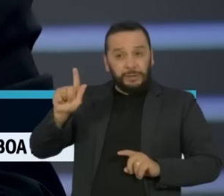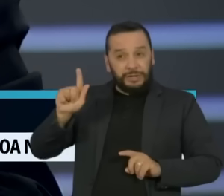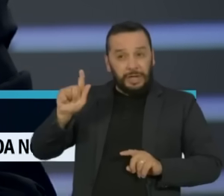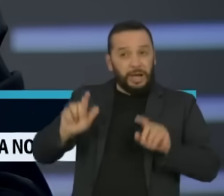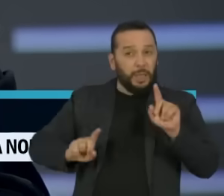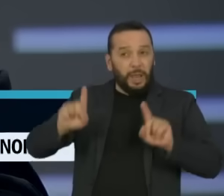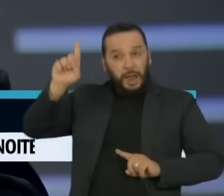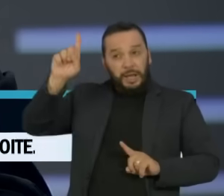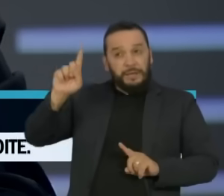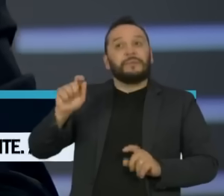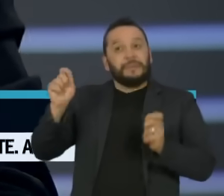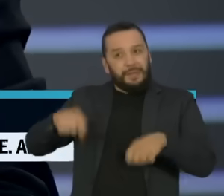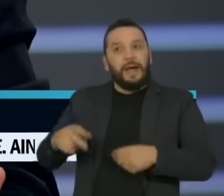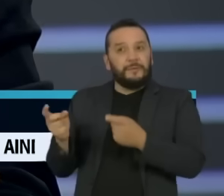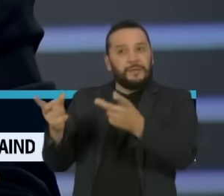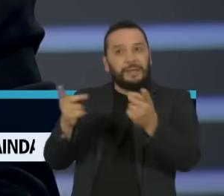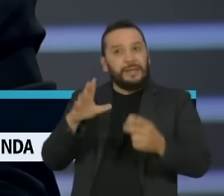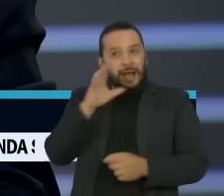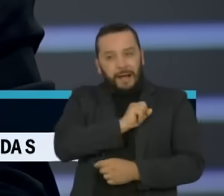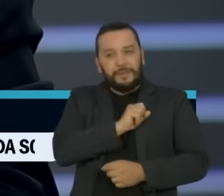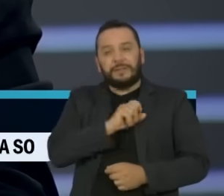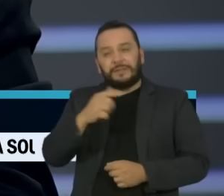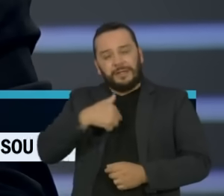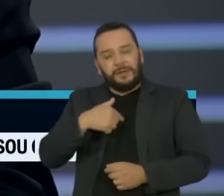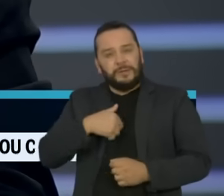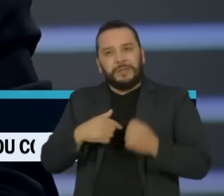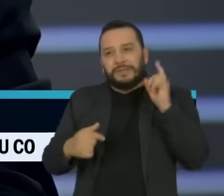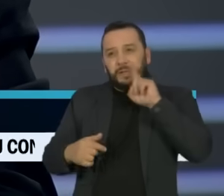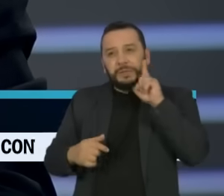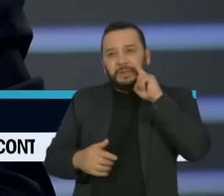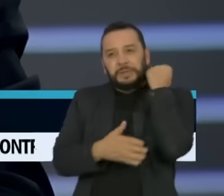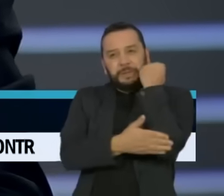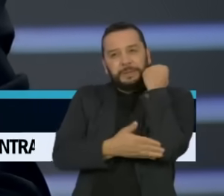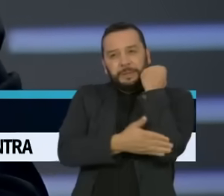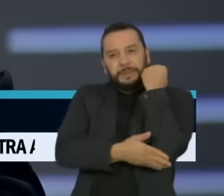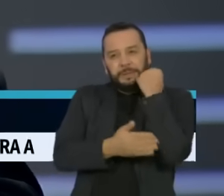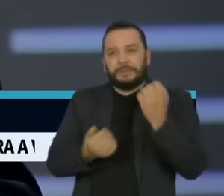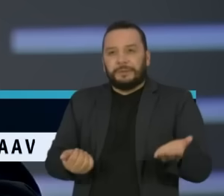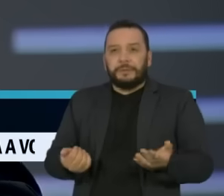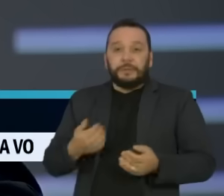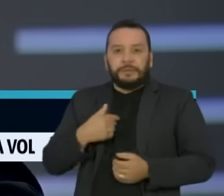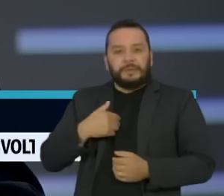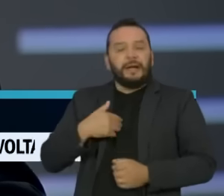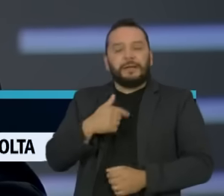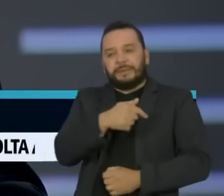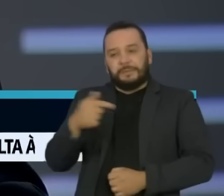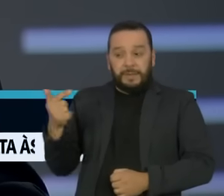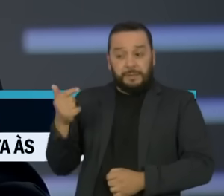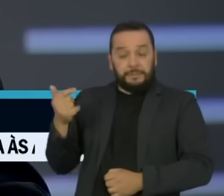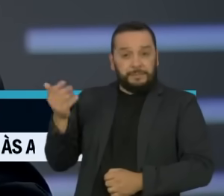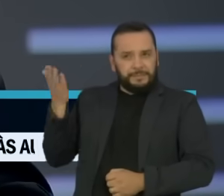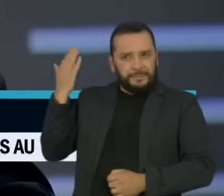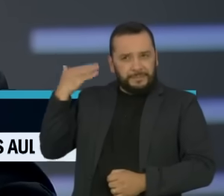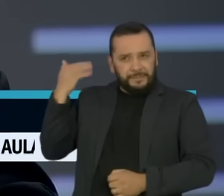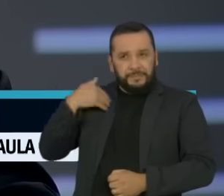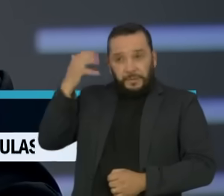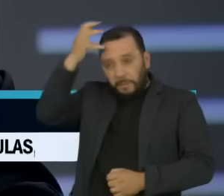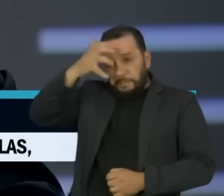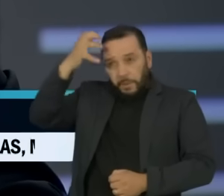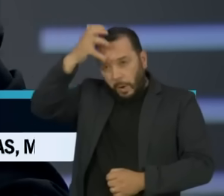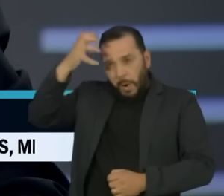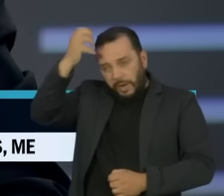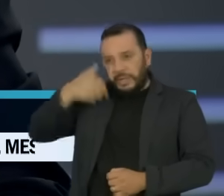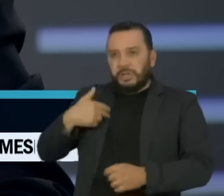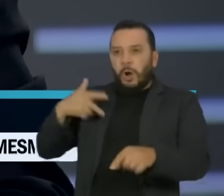inclusive para vender. Semana passada, ou retrasada, o Boris Johnson cortou a entrada da China no